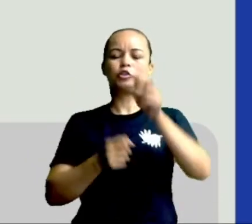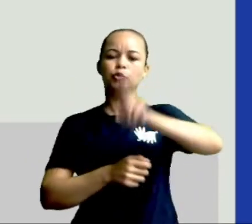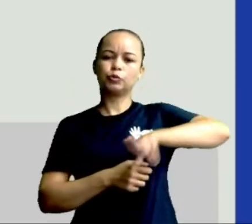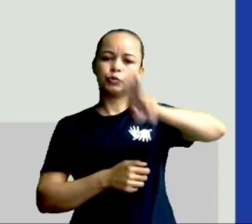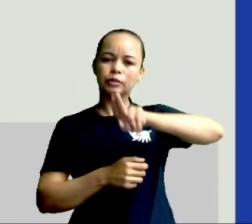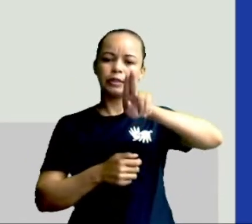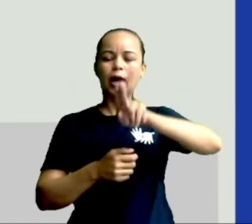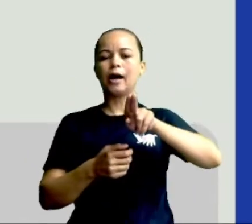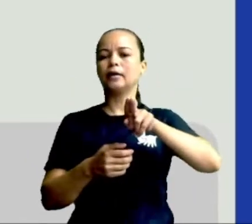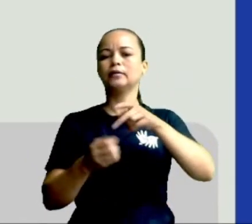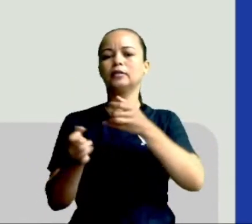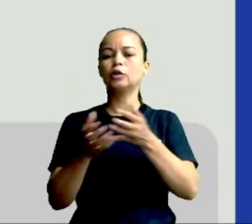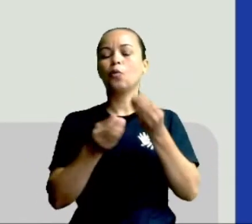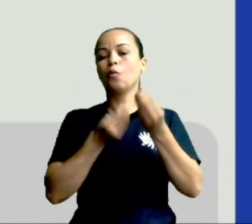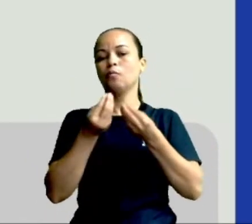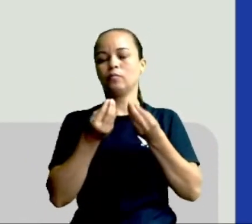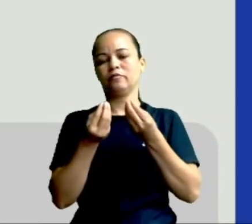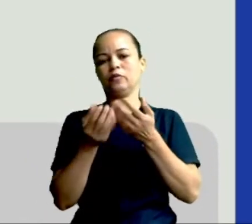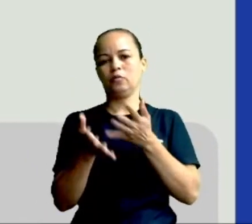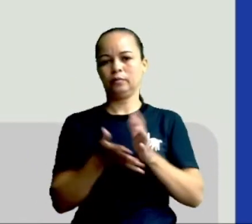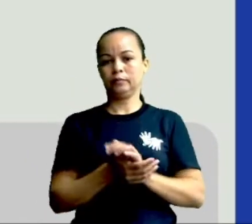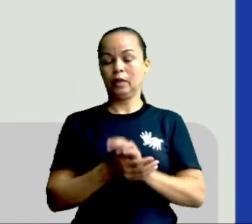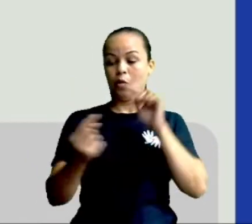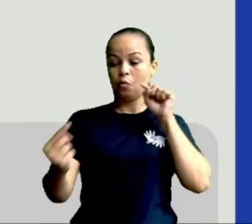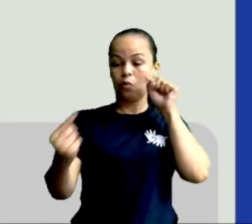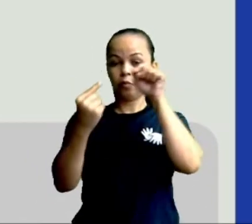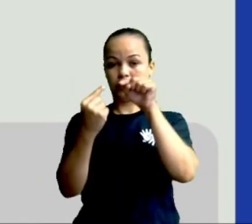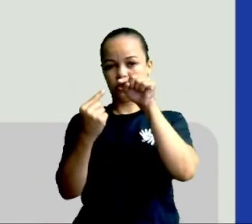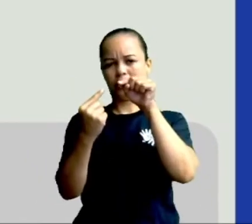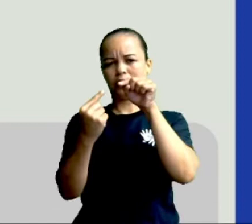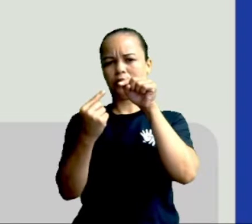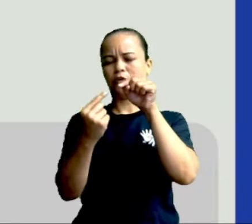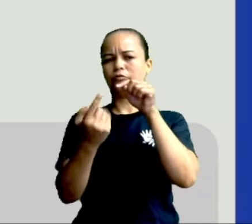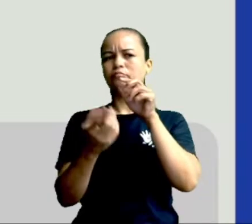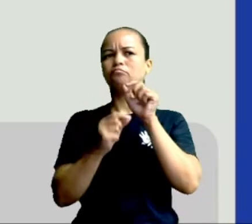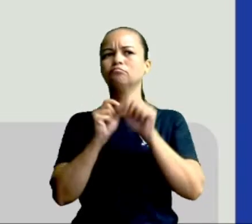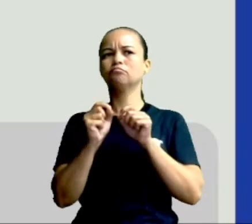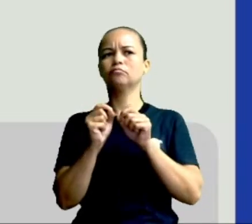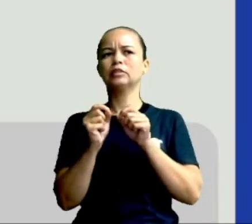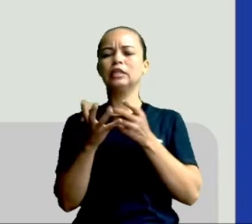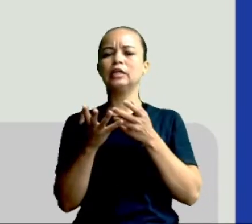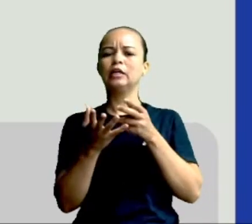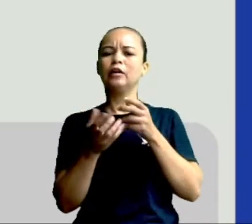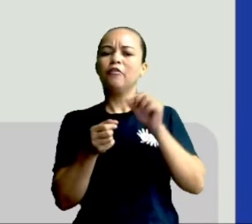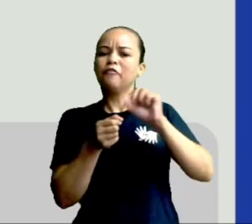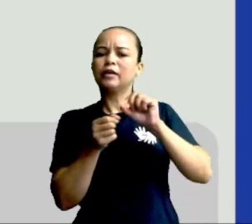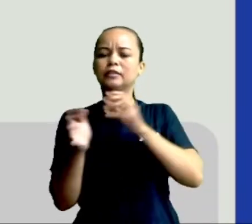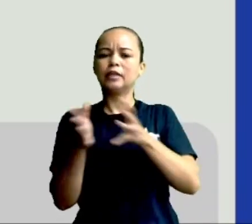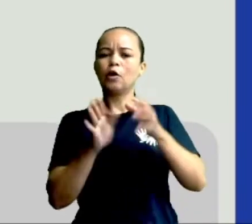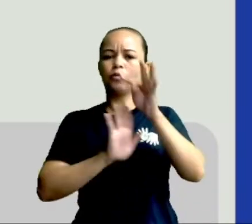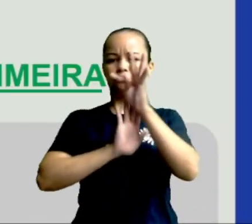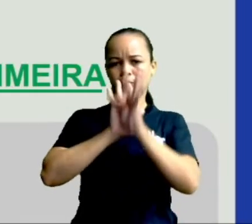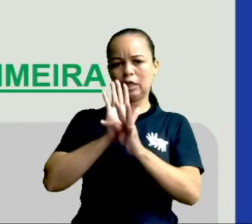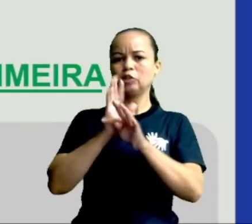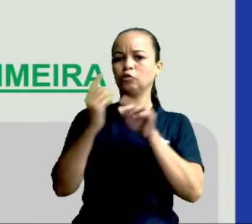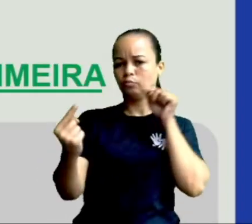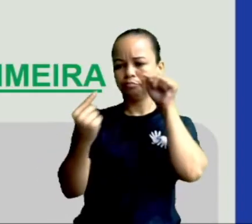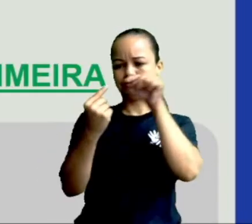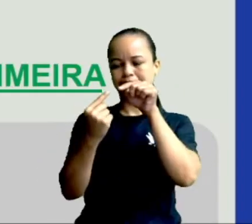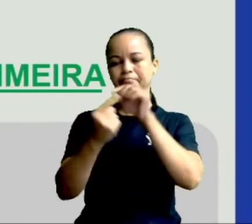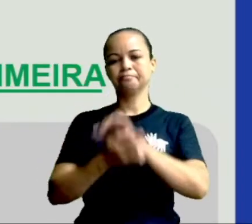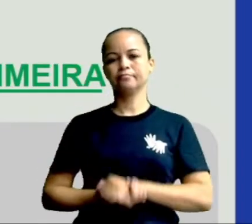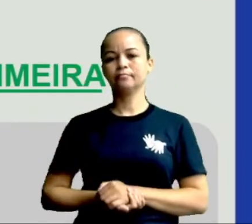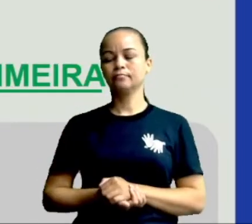utilizada de uma determinada forma, com o objetivo de realizar o objetivo do texto. Vamos lá?